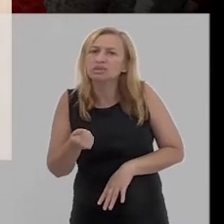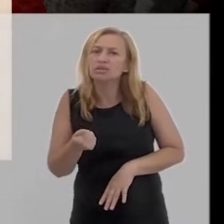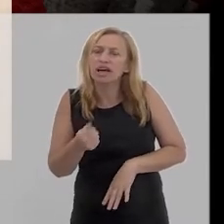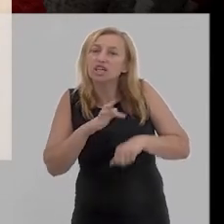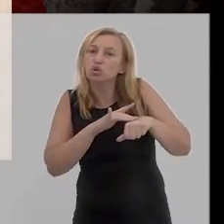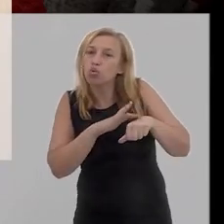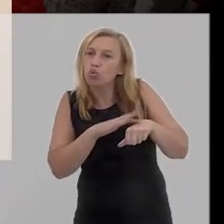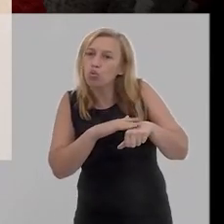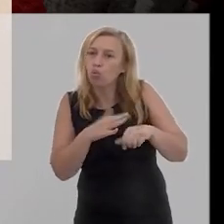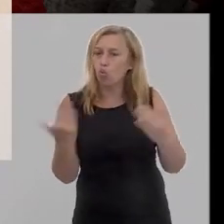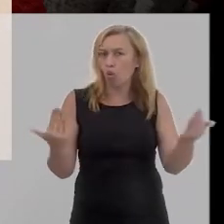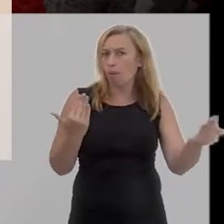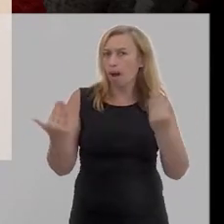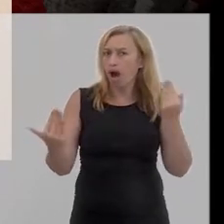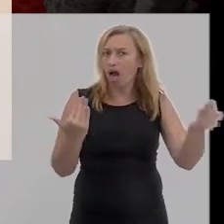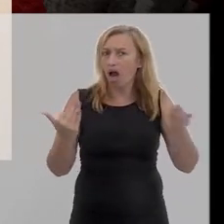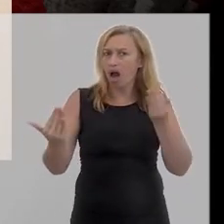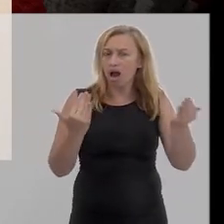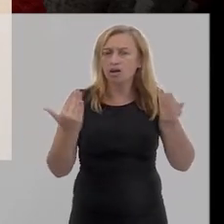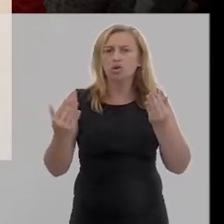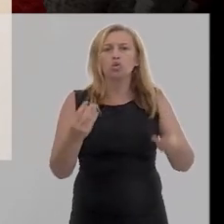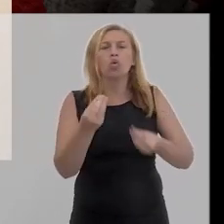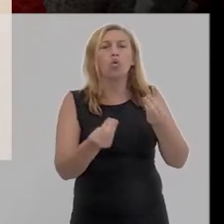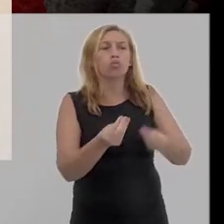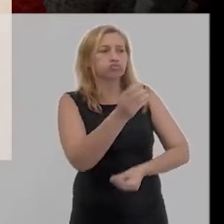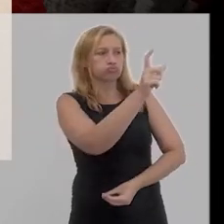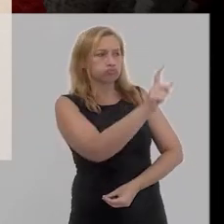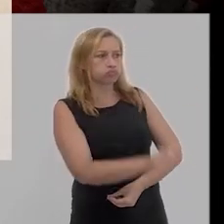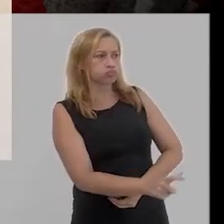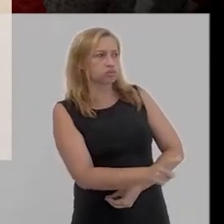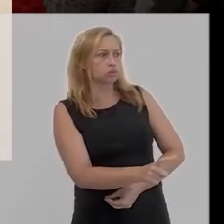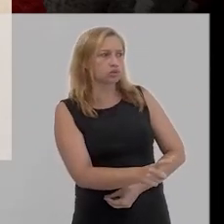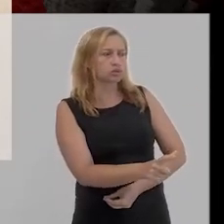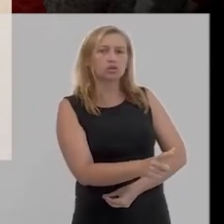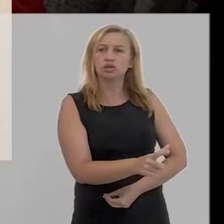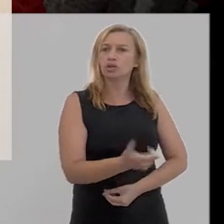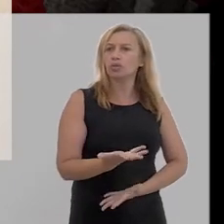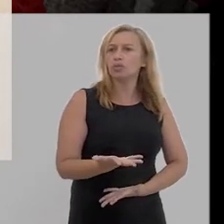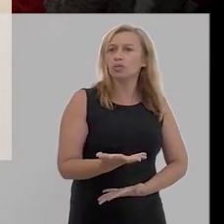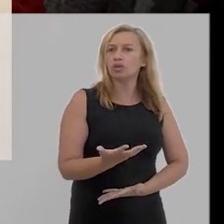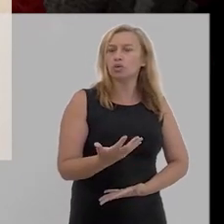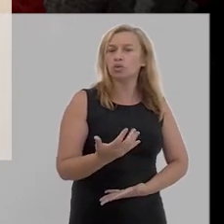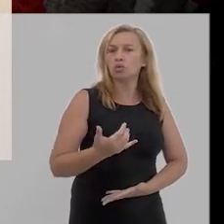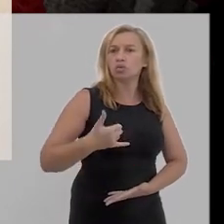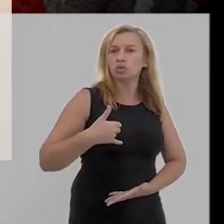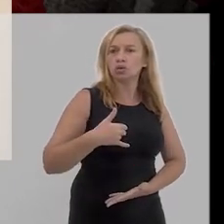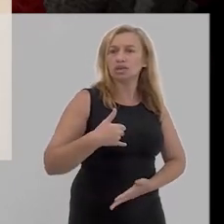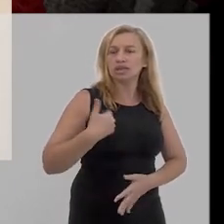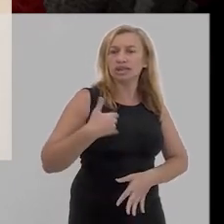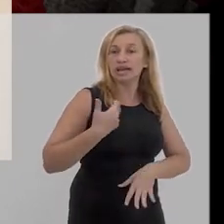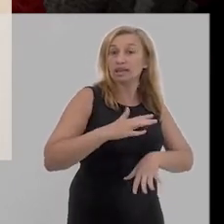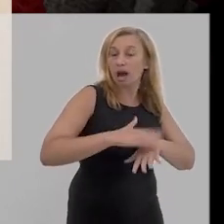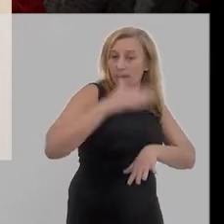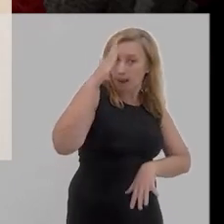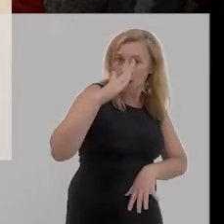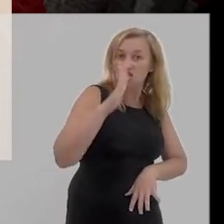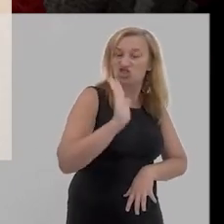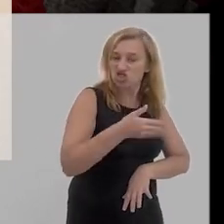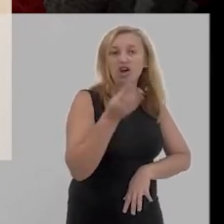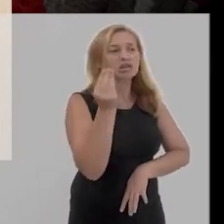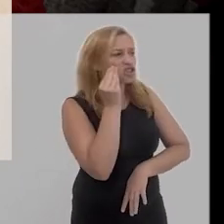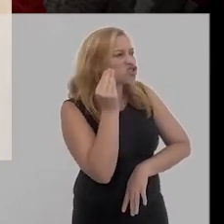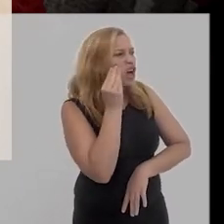para a doença. Compararam como se comporta numa faixa superior, né, que já havia